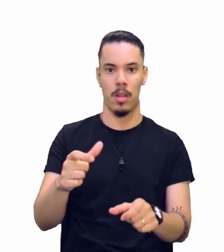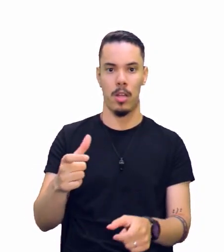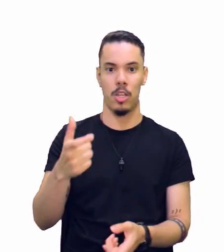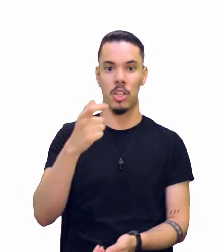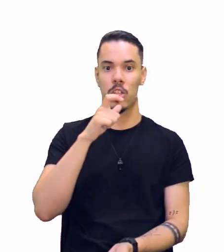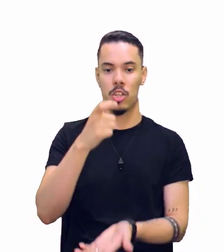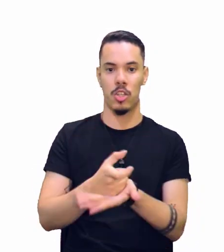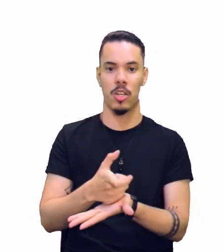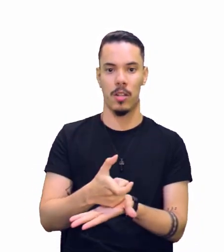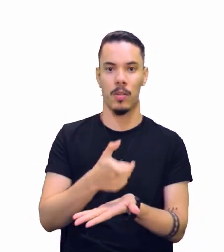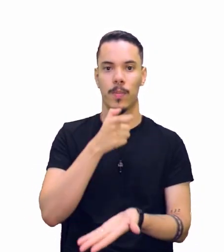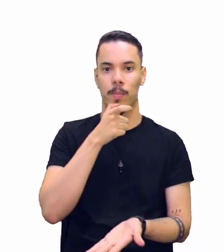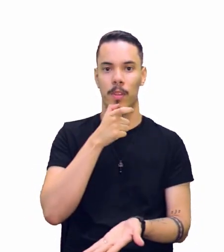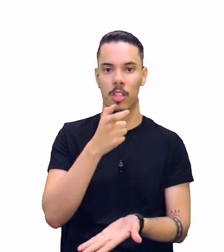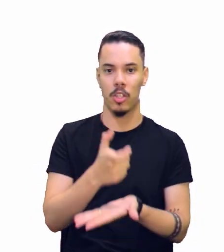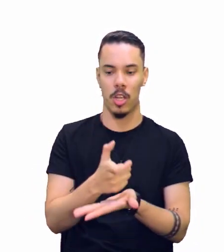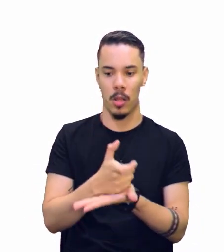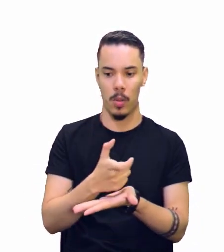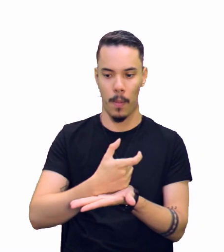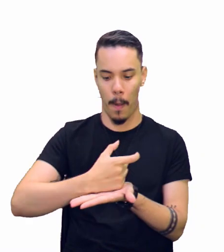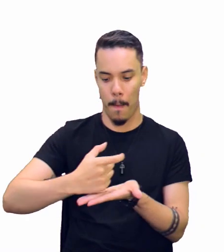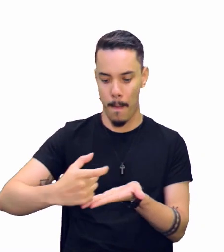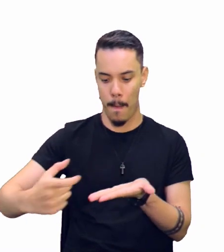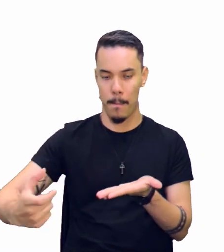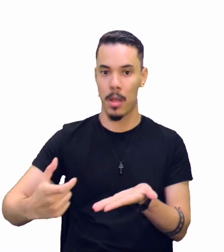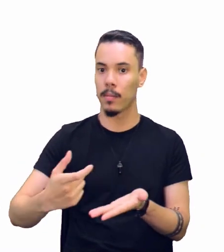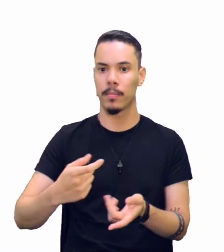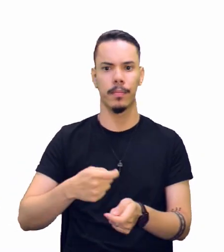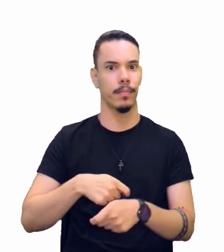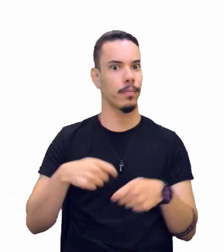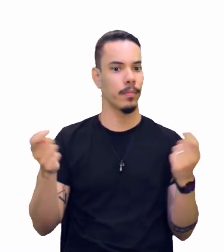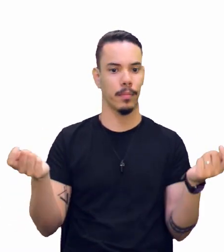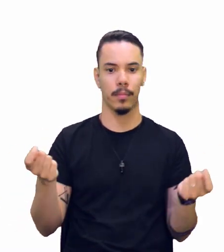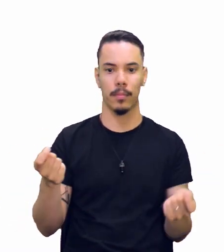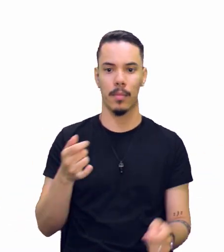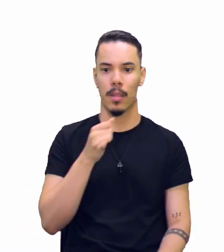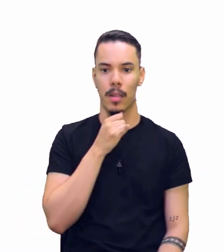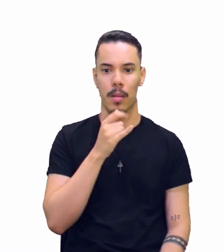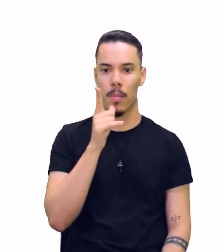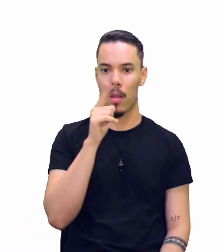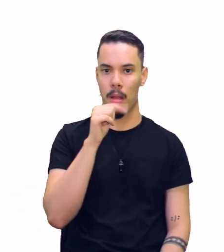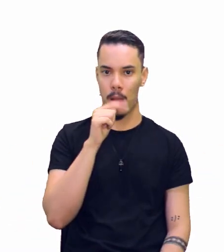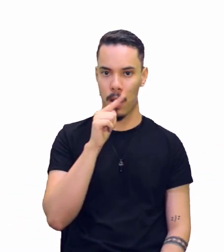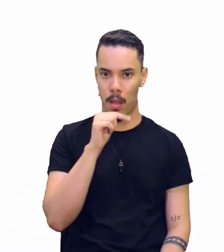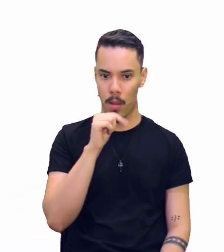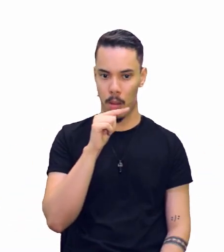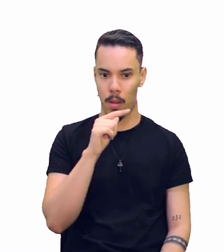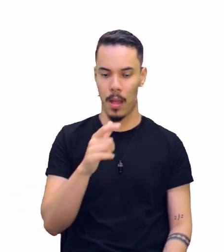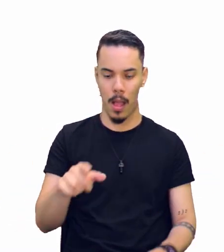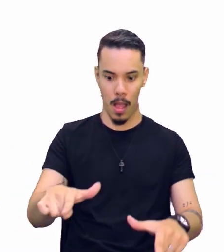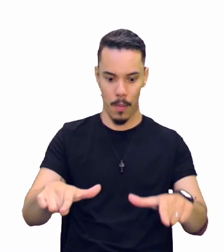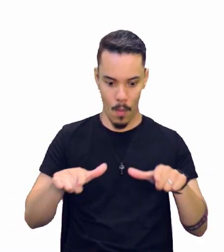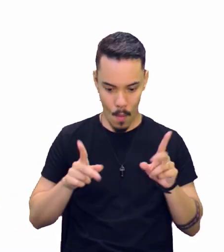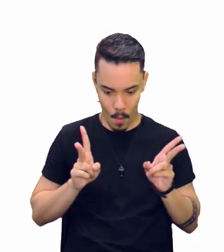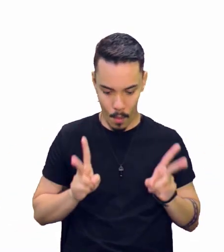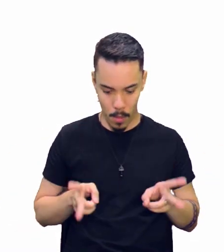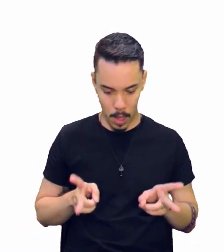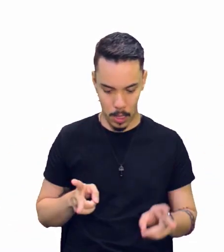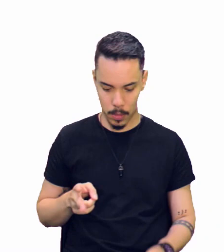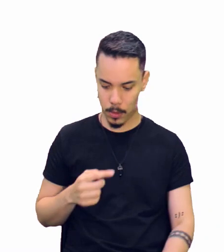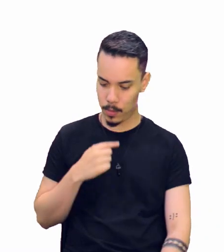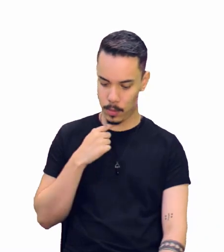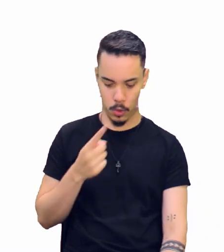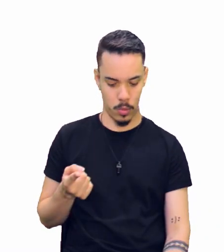torna gelo. Não tem como tu colocar a água no teu congelador e ele sair da mesma forma que você